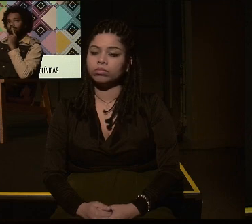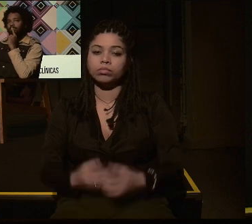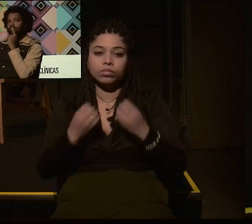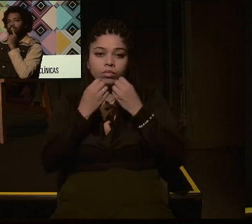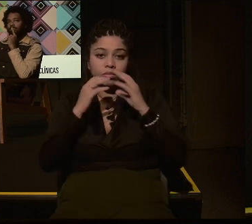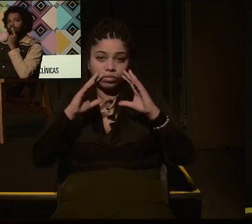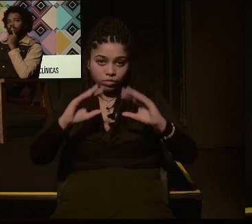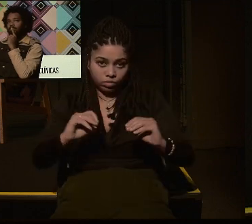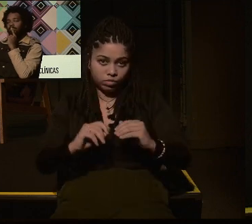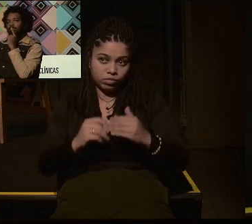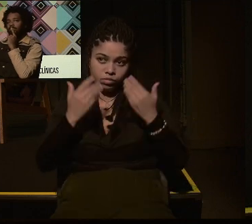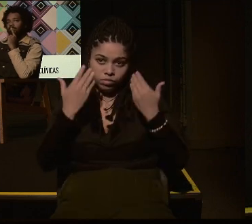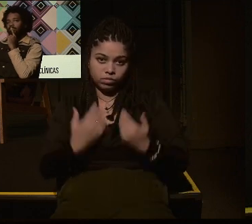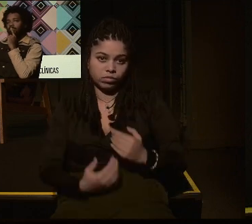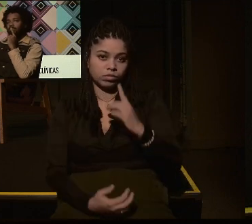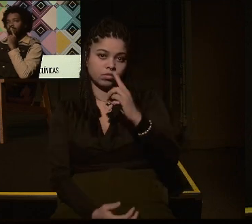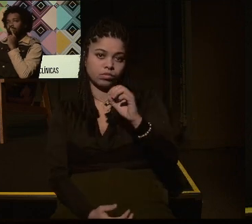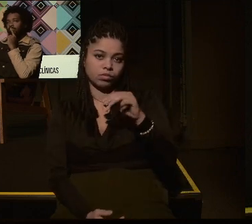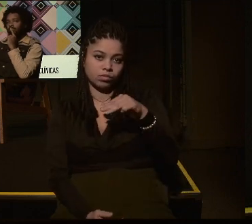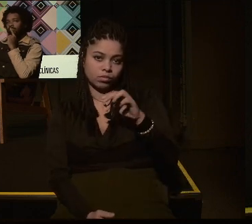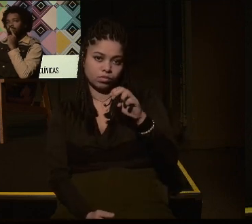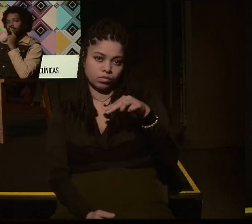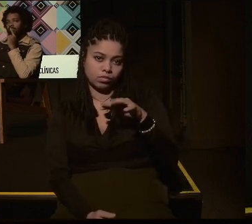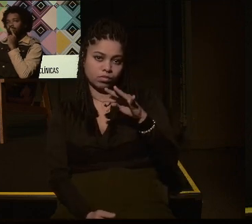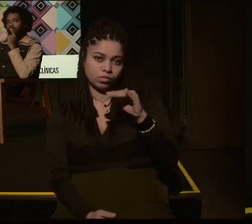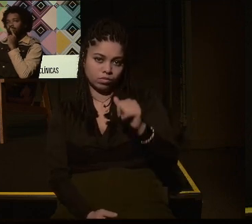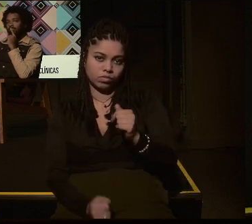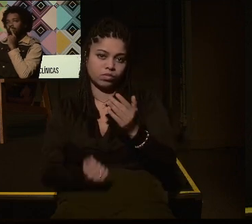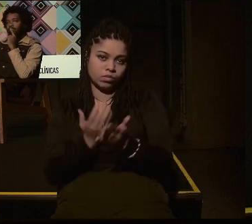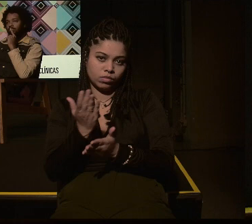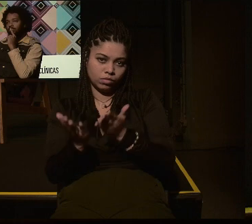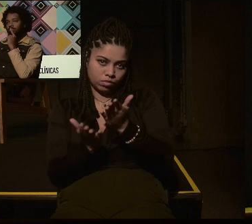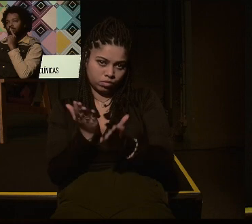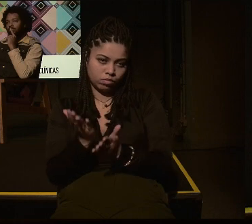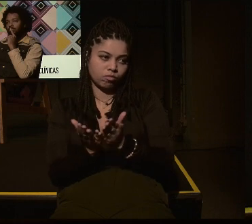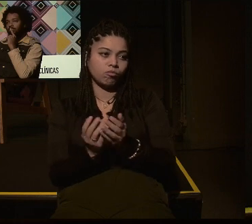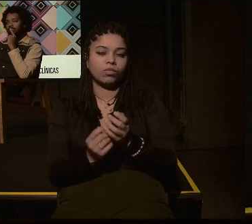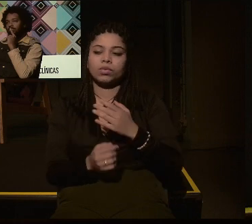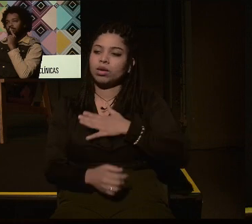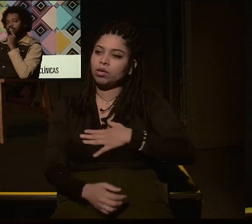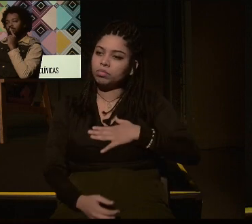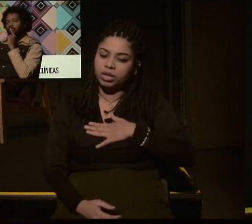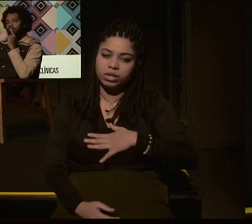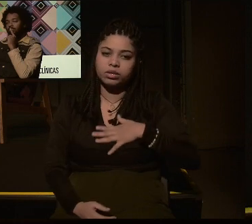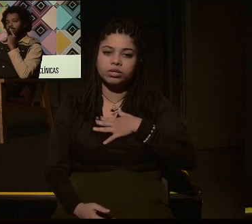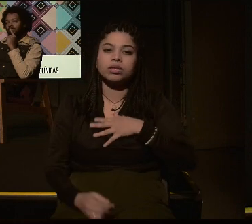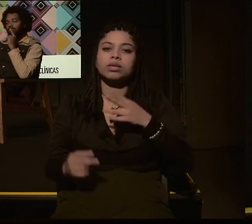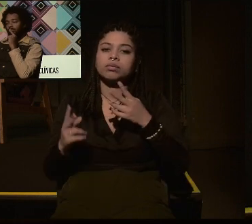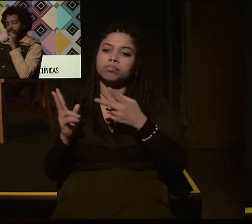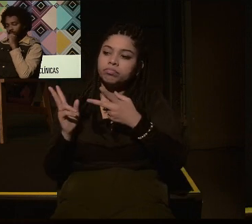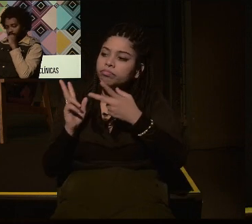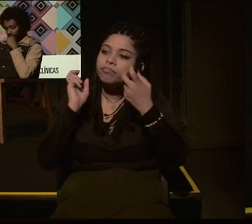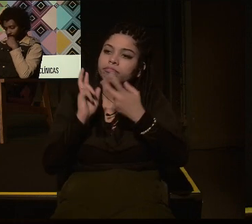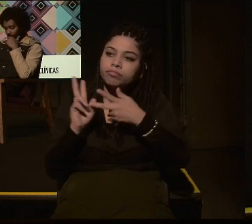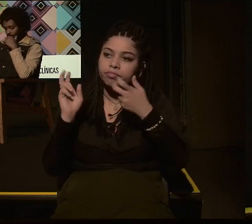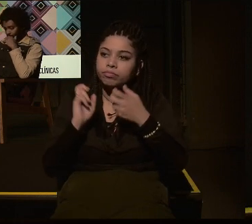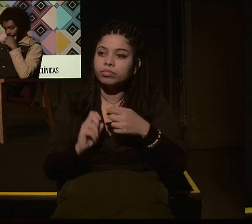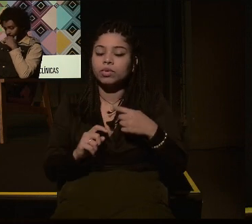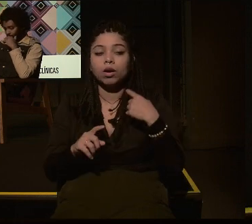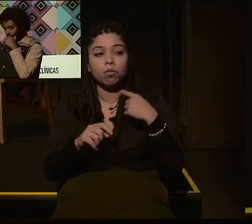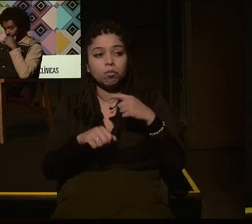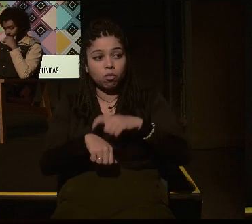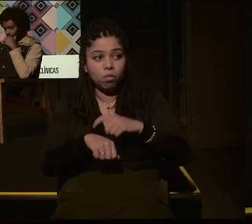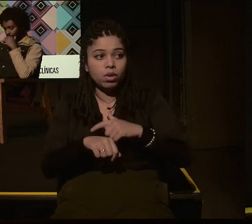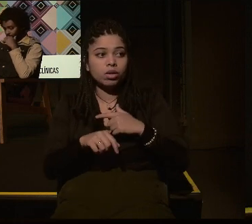Boa noite, eu sou a Domênica, terapeuta ocupacional. Um prazer te ouvir sempre, né? Eu acho que, quando eu te